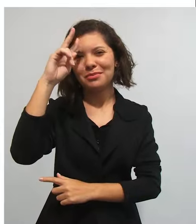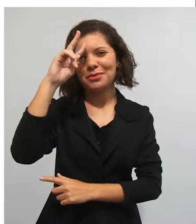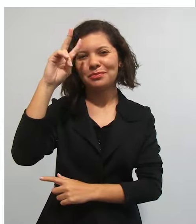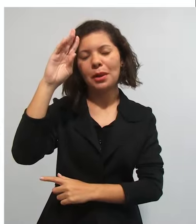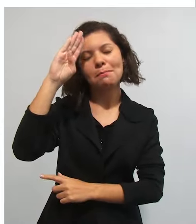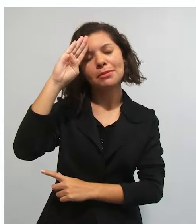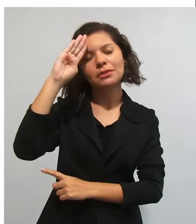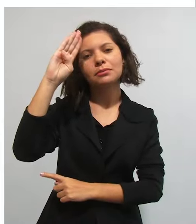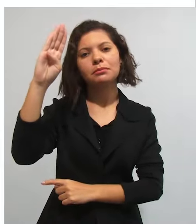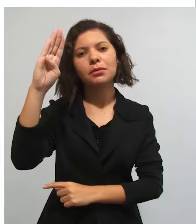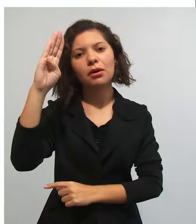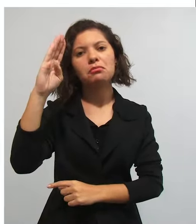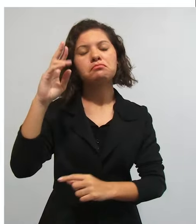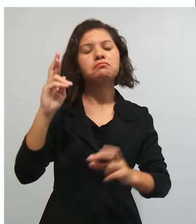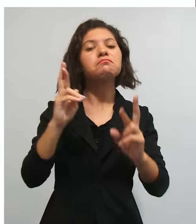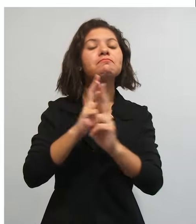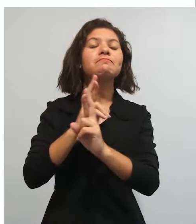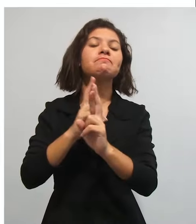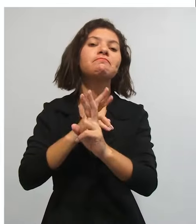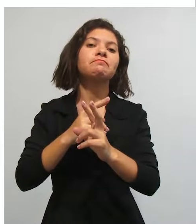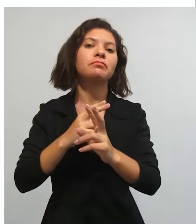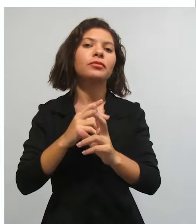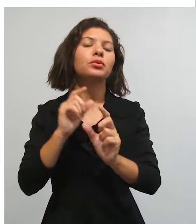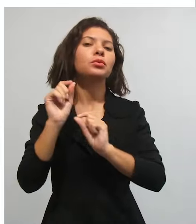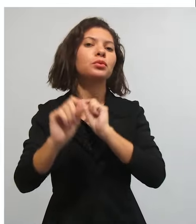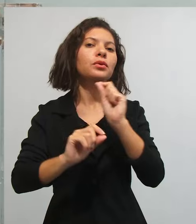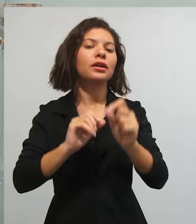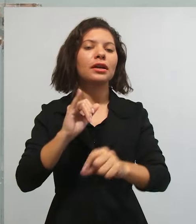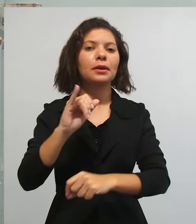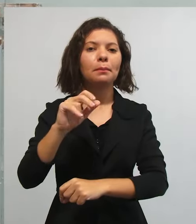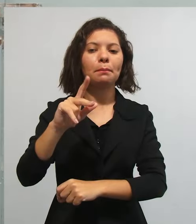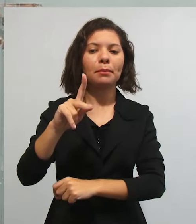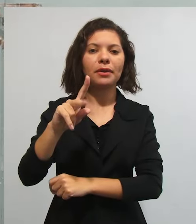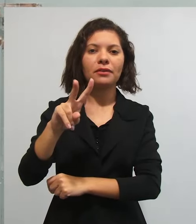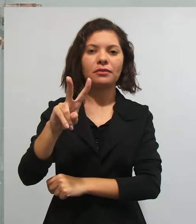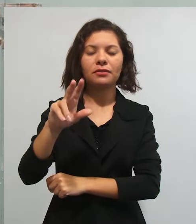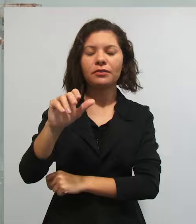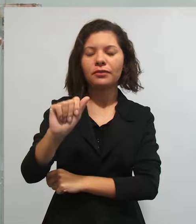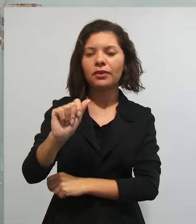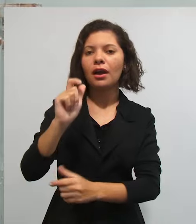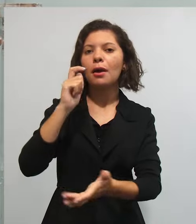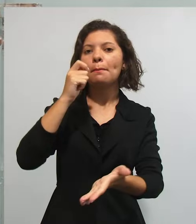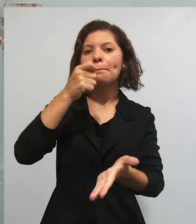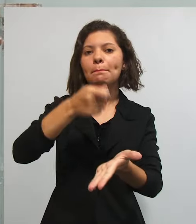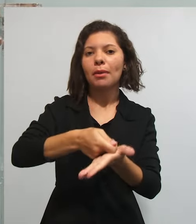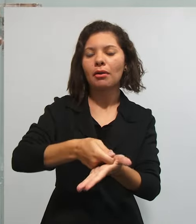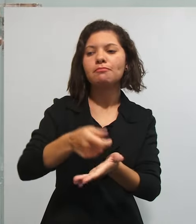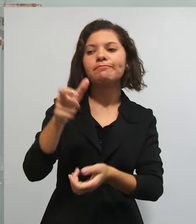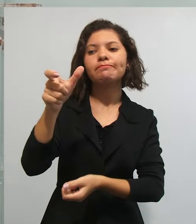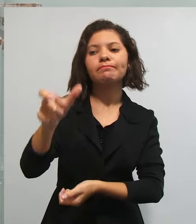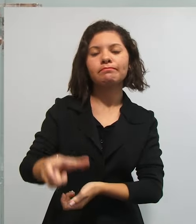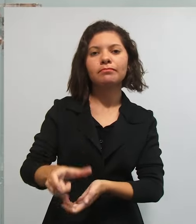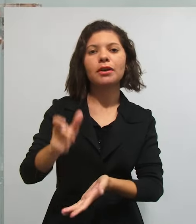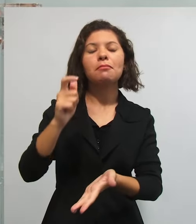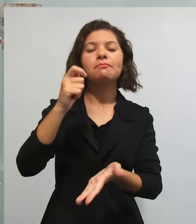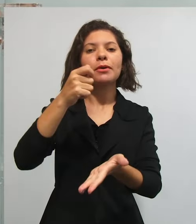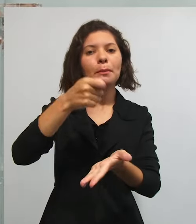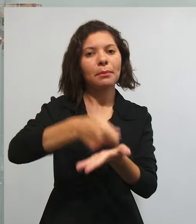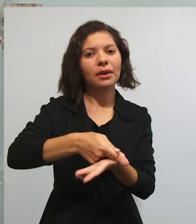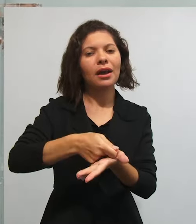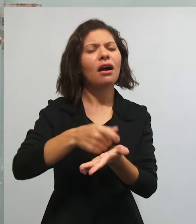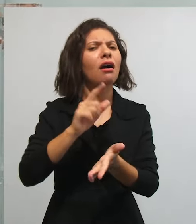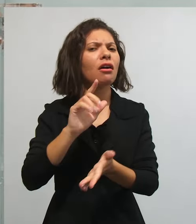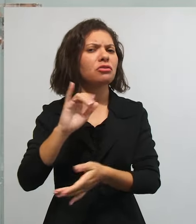principal relacionada ao IPVA que foi pago pelo contribuinte será lançado aí. Ah, se teve